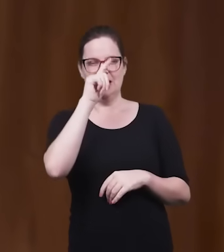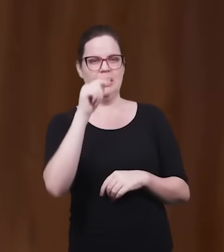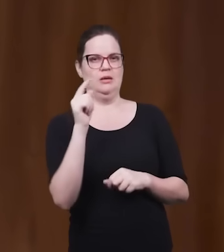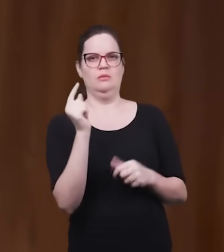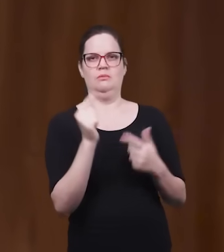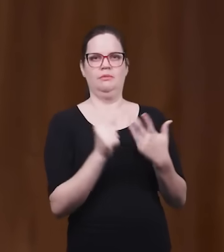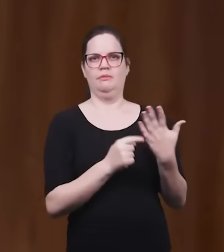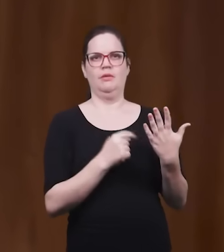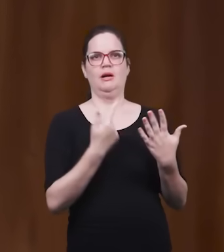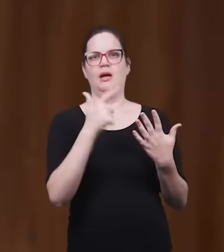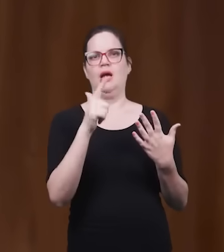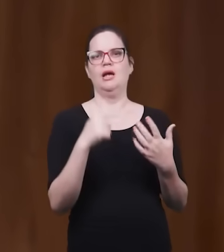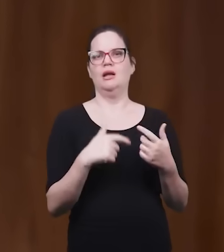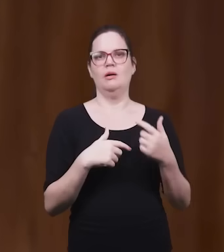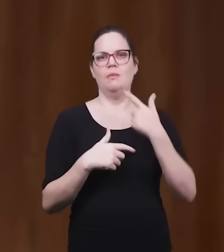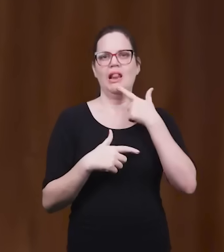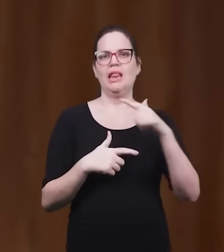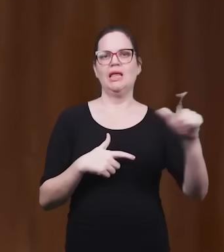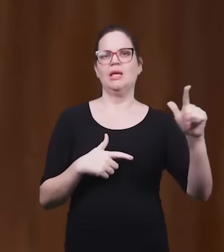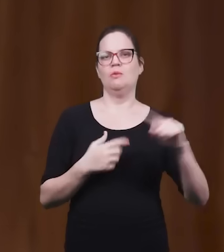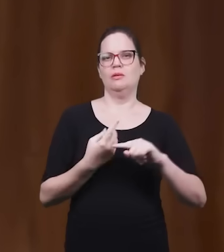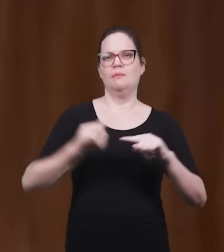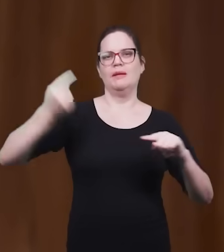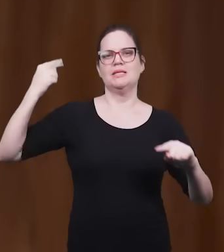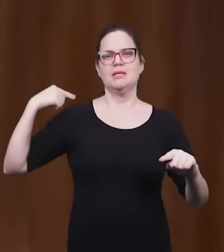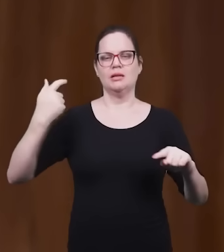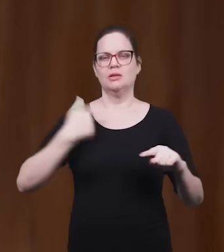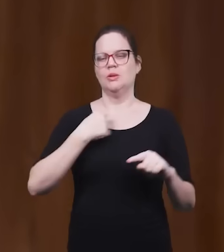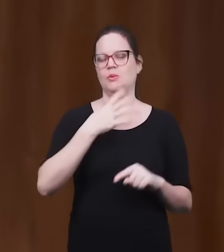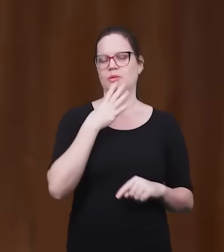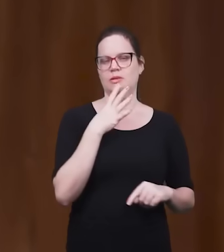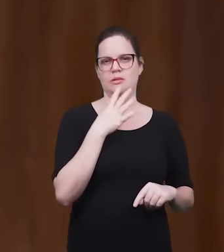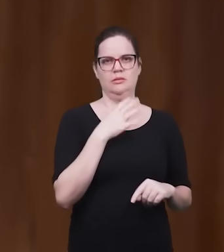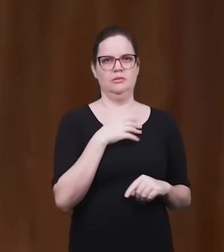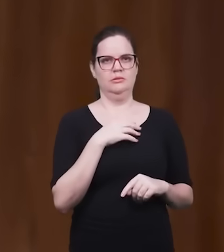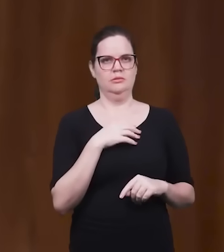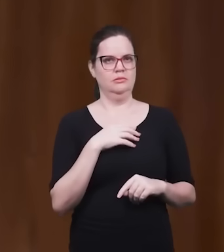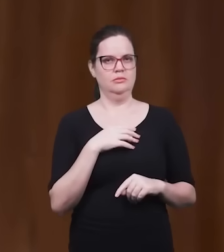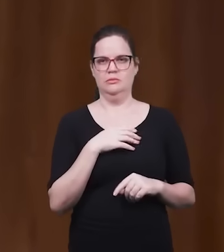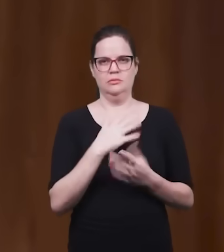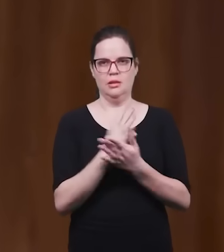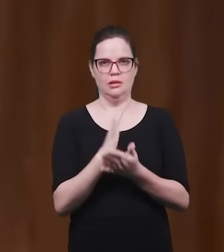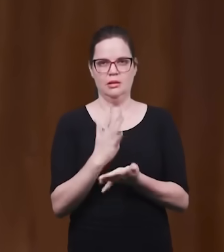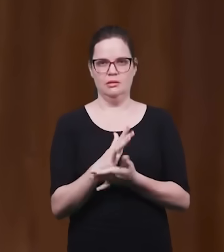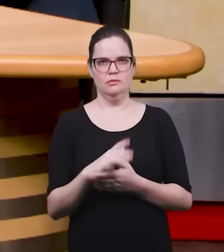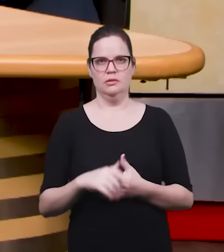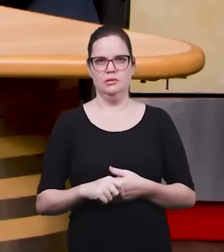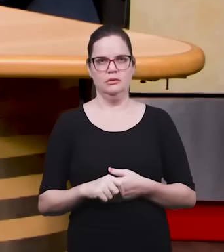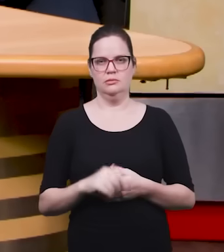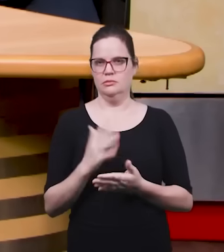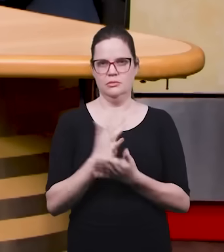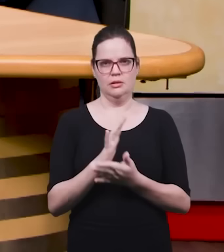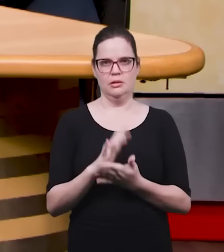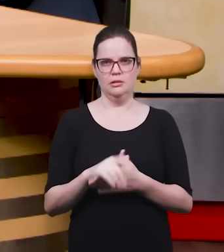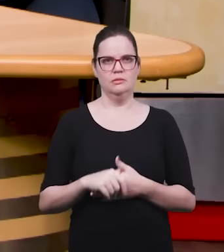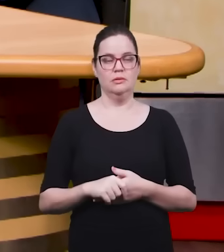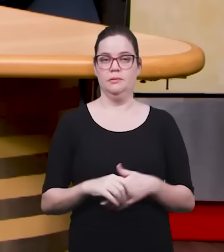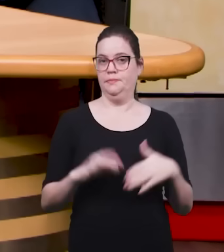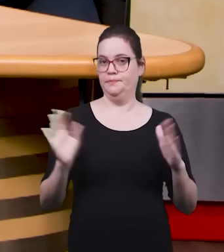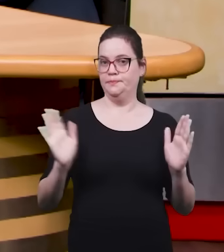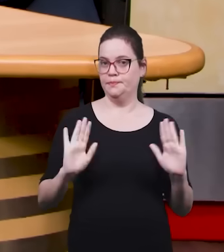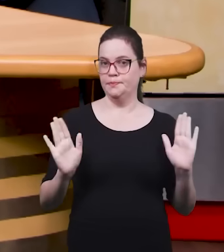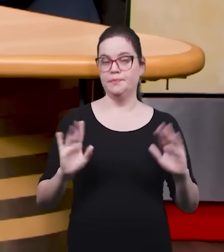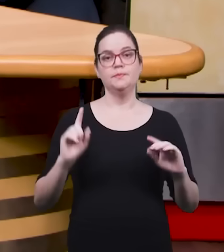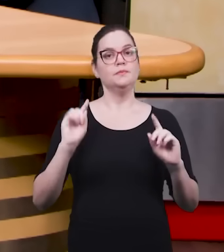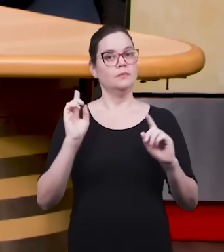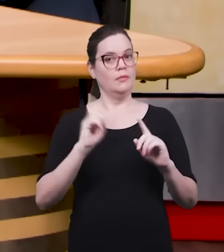lá, uma língua, um dialeto dos meus que eu conhecia, não sei o que lá. Não tem nada disso, né? Agora, a interpretação